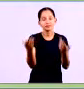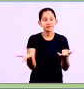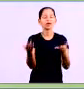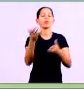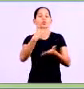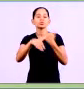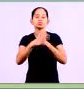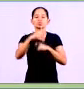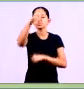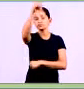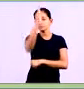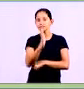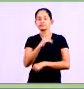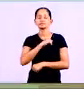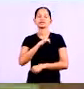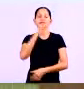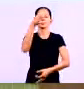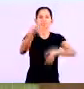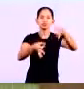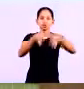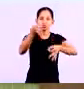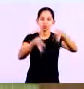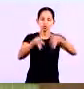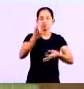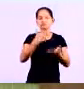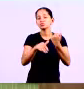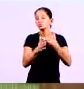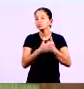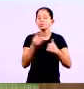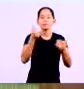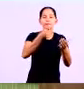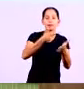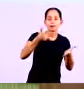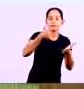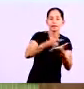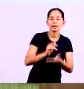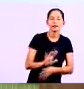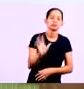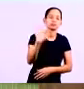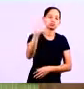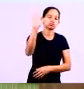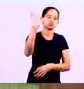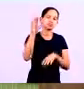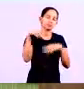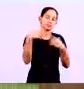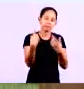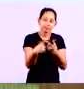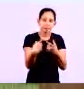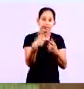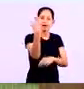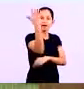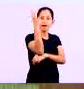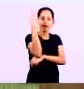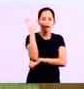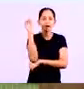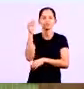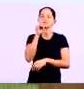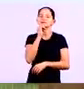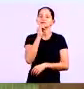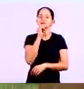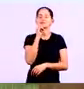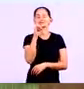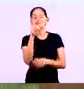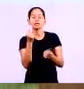é focado na pessoa jurídica, porque a pessoa jurídica é aquela árvore. Porque quando você compra